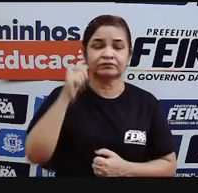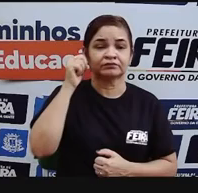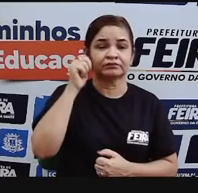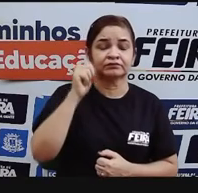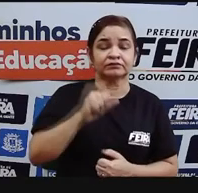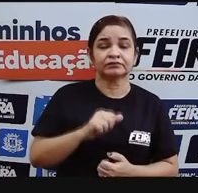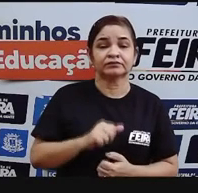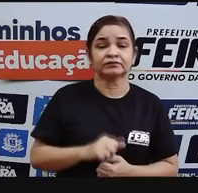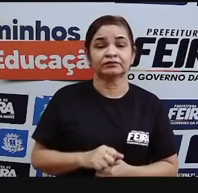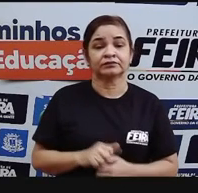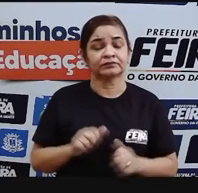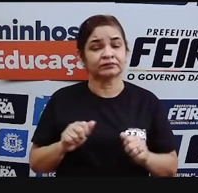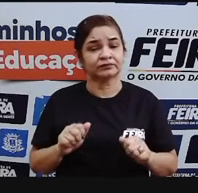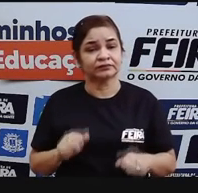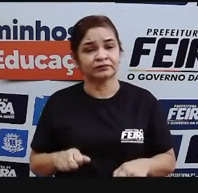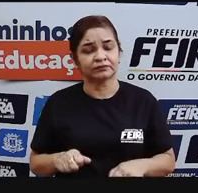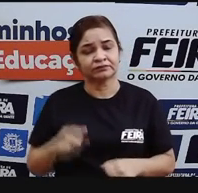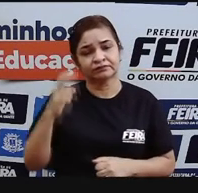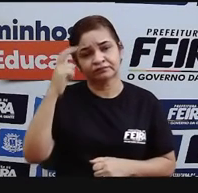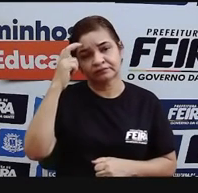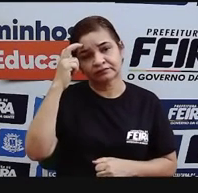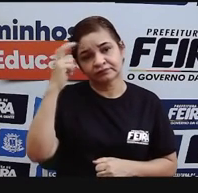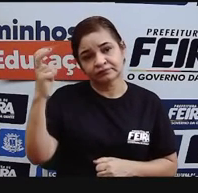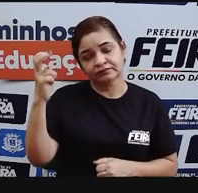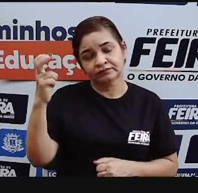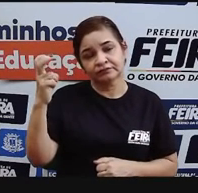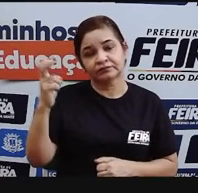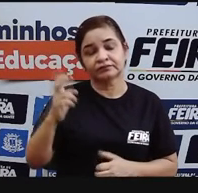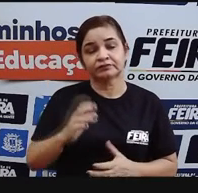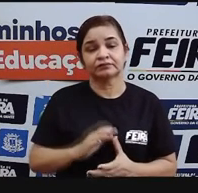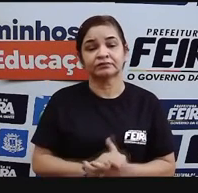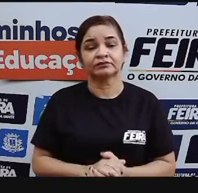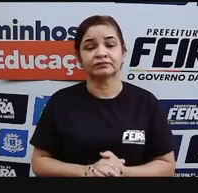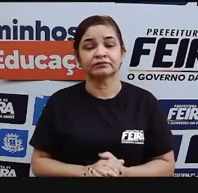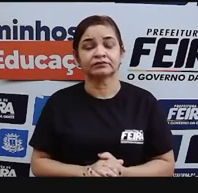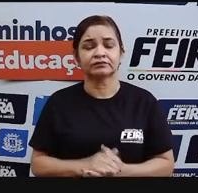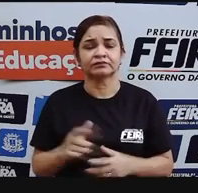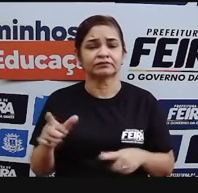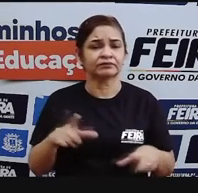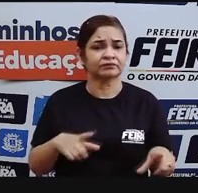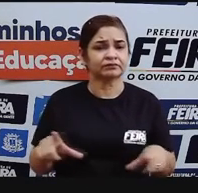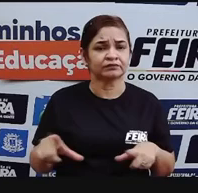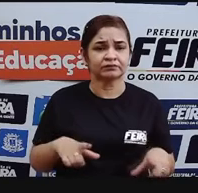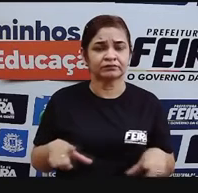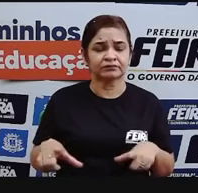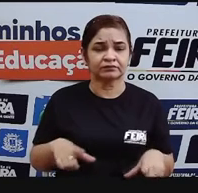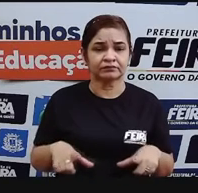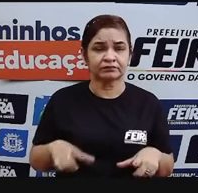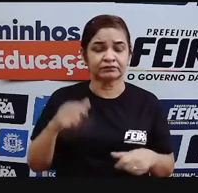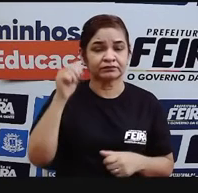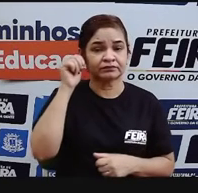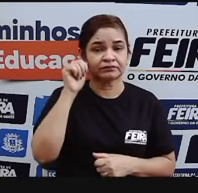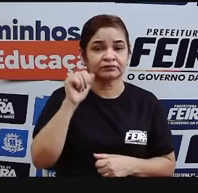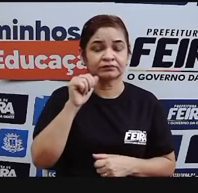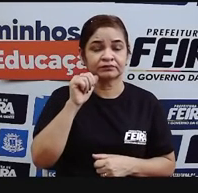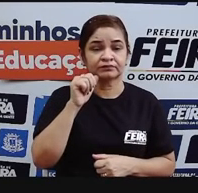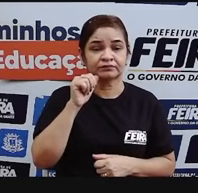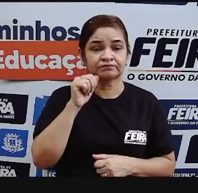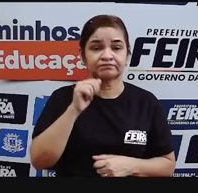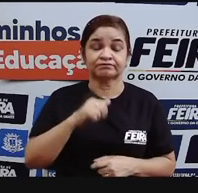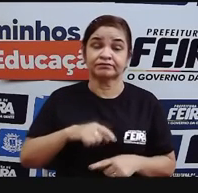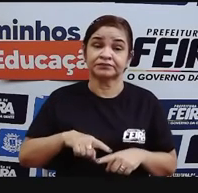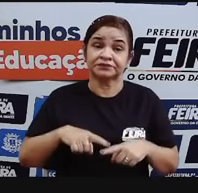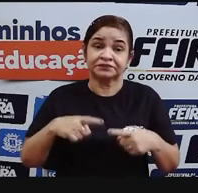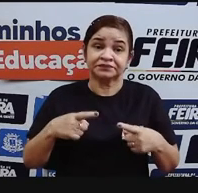da capacidade intelectual, da capacidade trabalhadora dessas mulheres, a